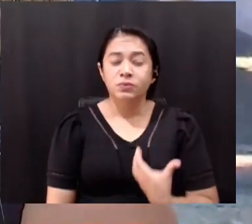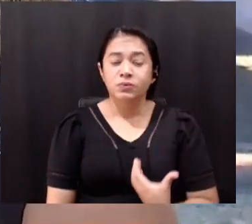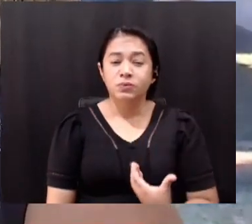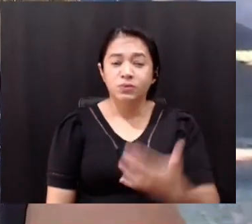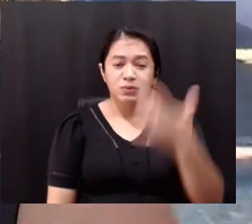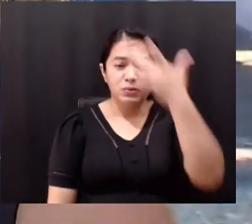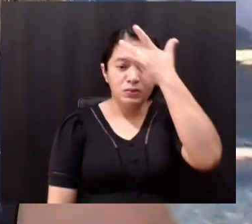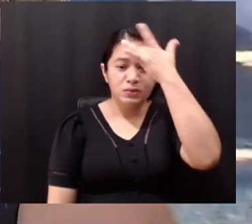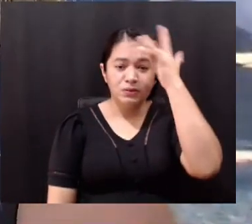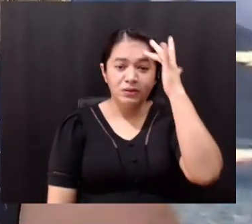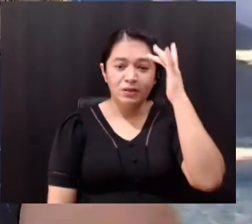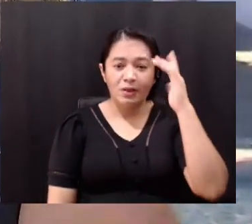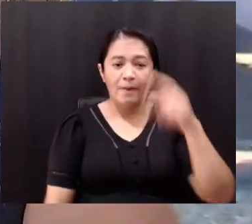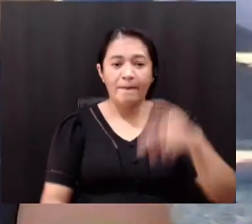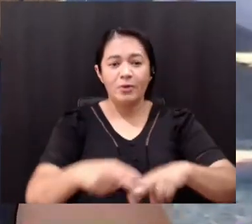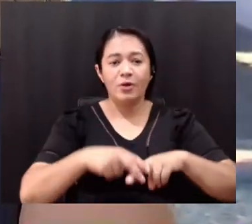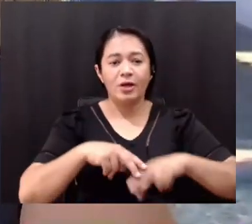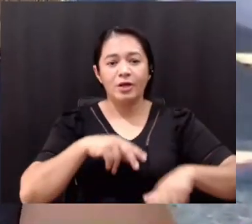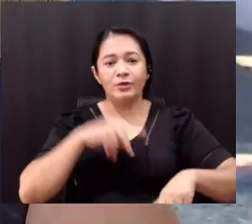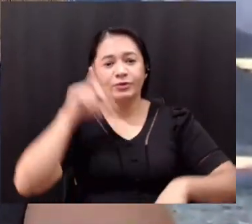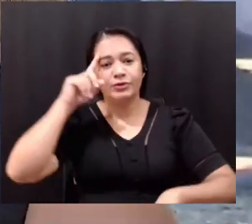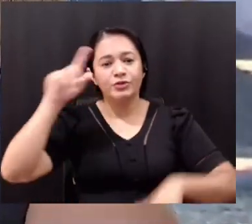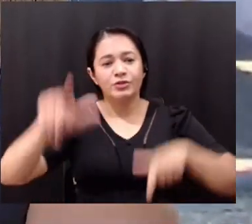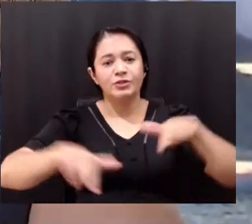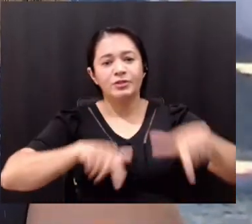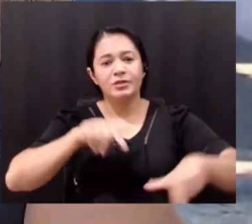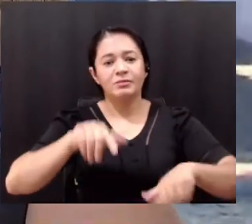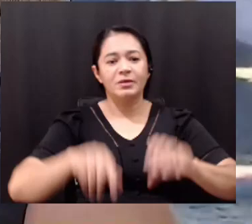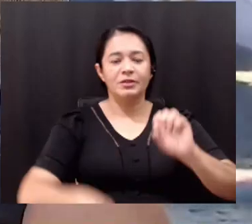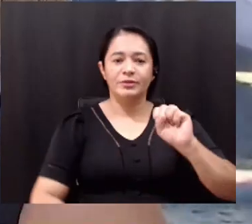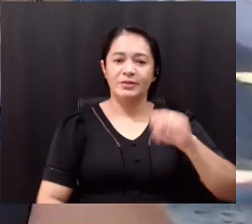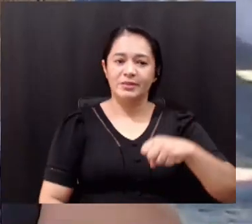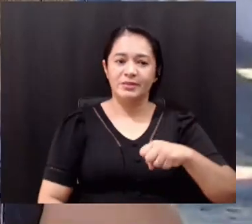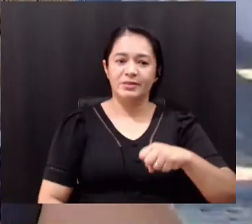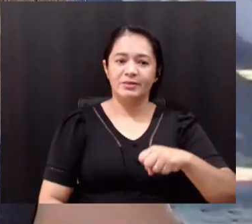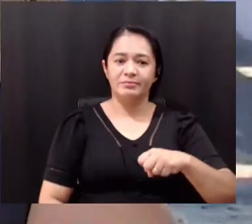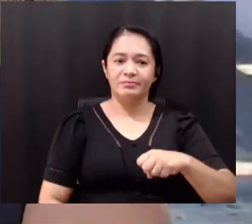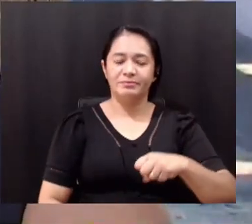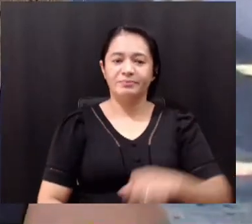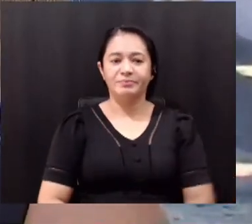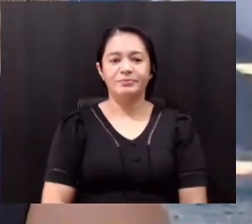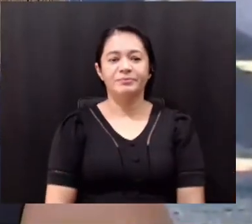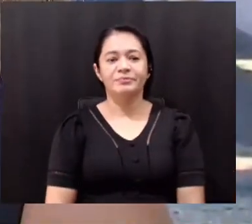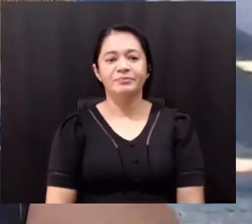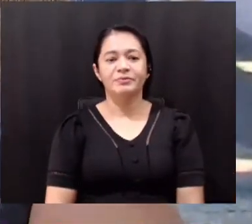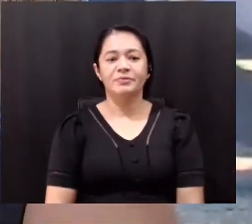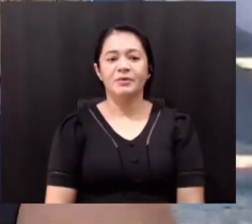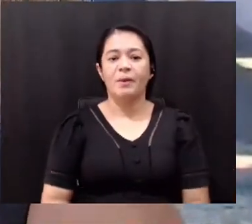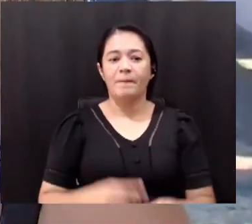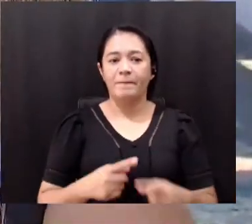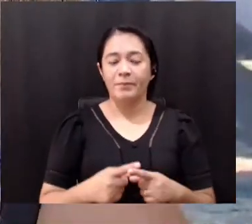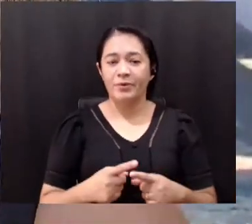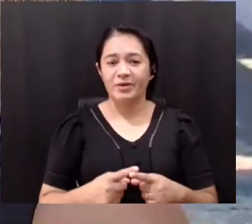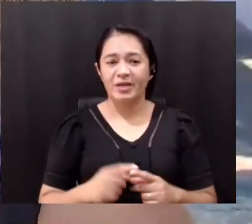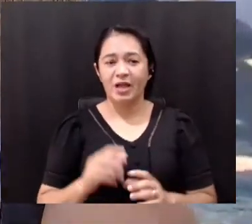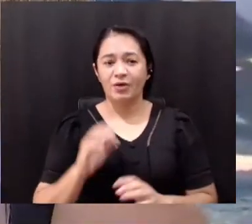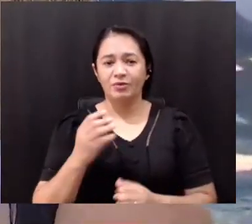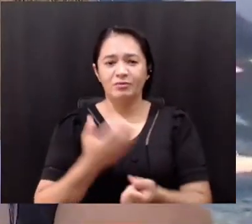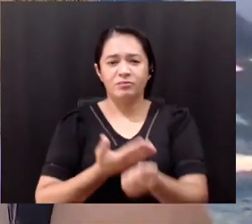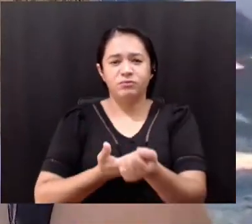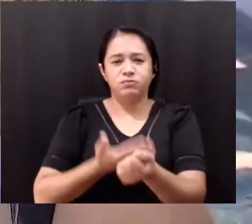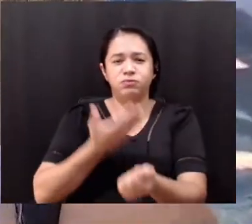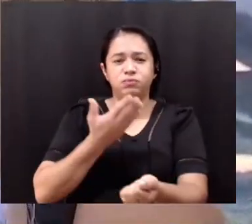trabalho? Sim, mais mentalmente, né? Porque ultimamente anda tendo bastante pressão, né, sobre os